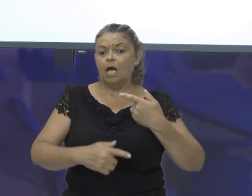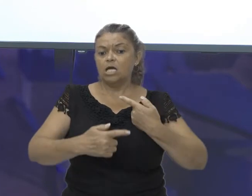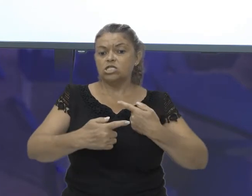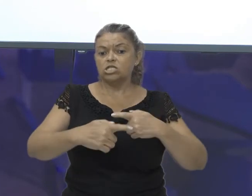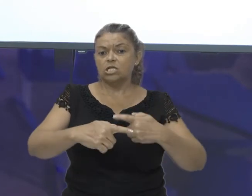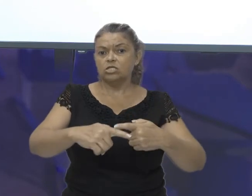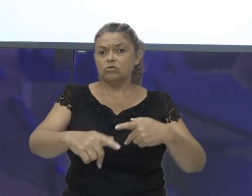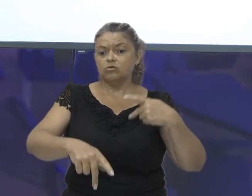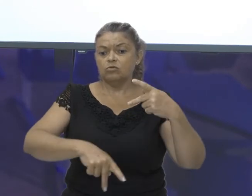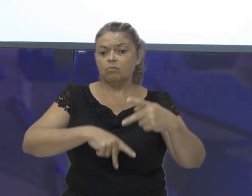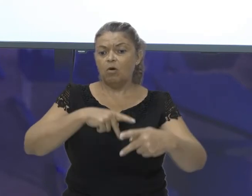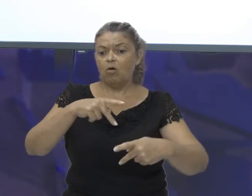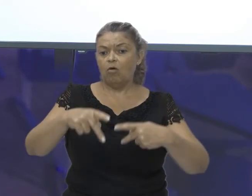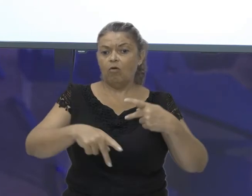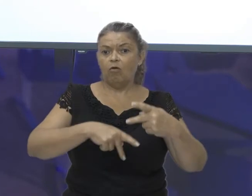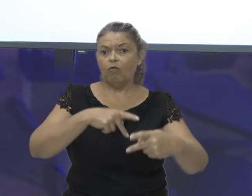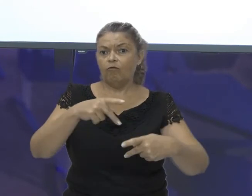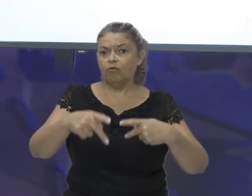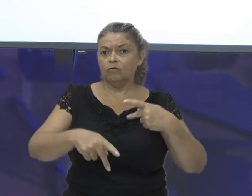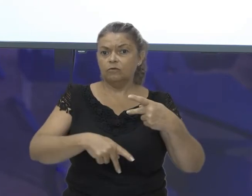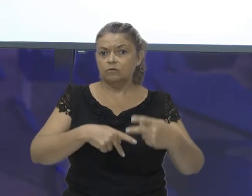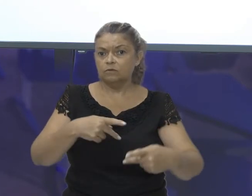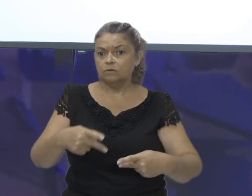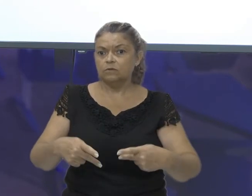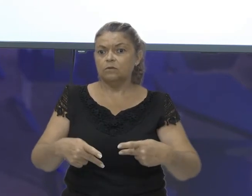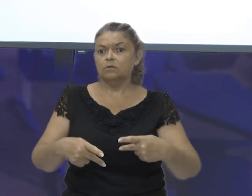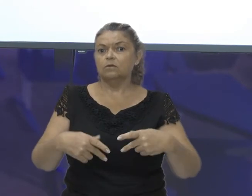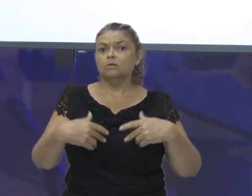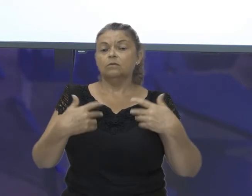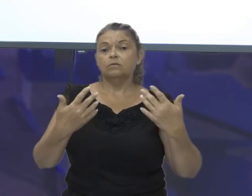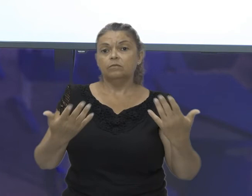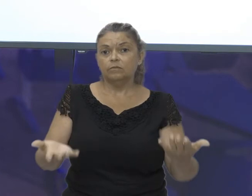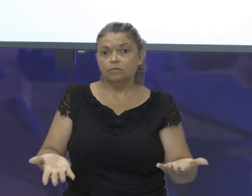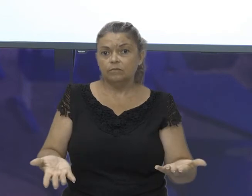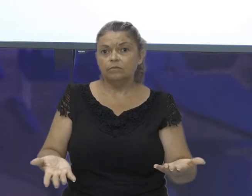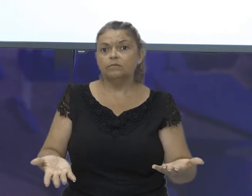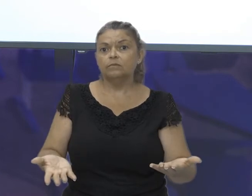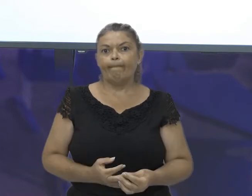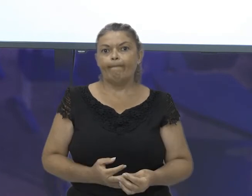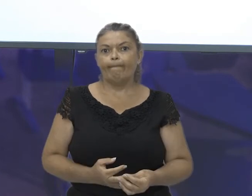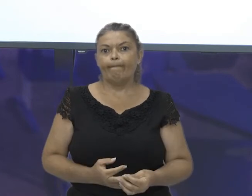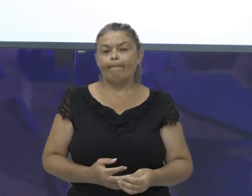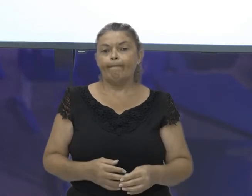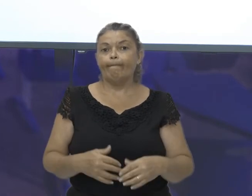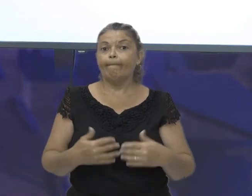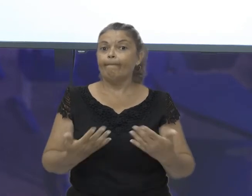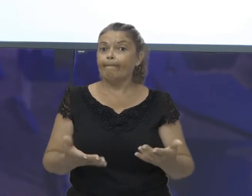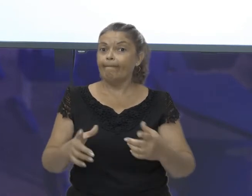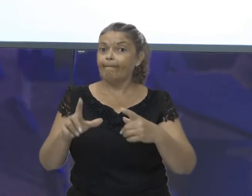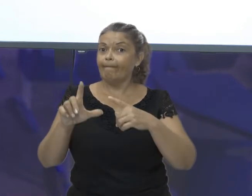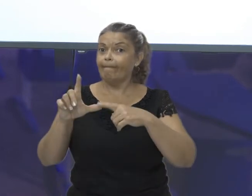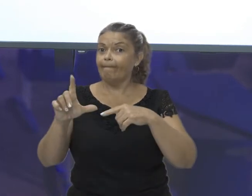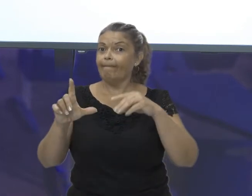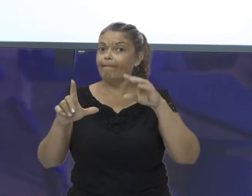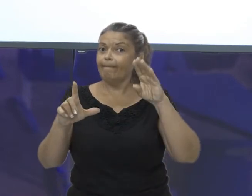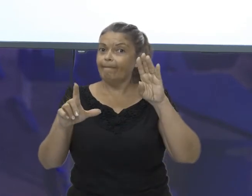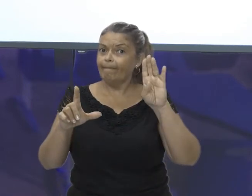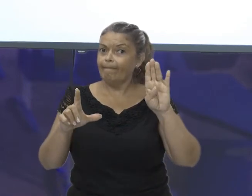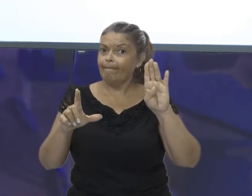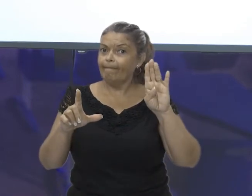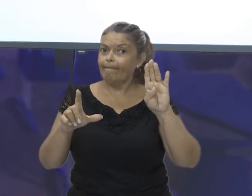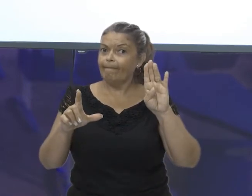de conflitos referente a essa divisão territorial. Na letra B, uma